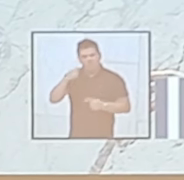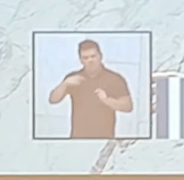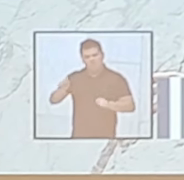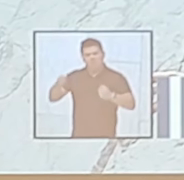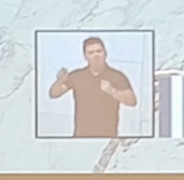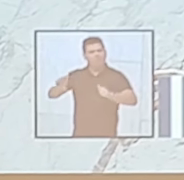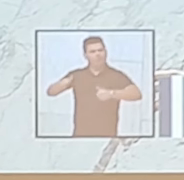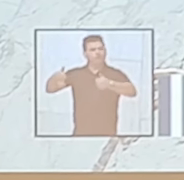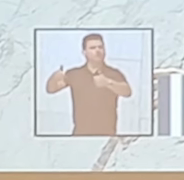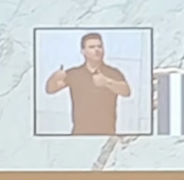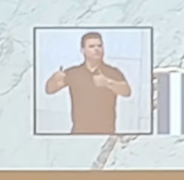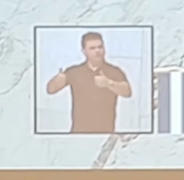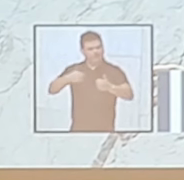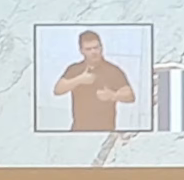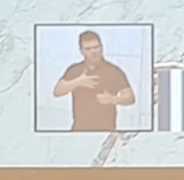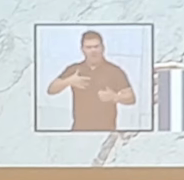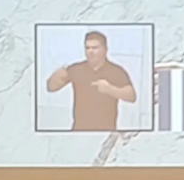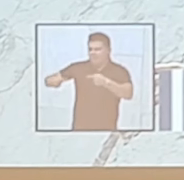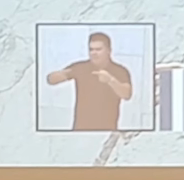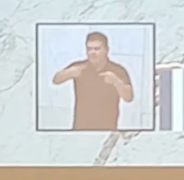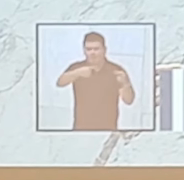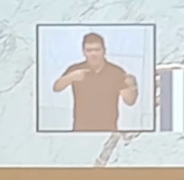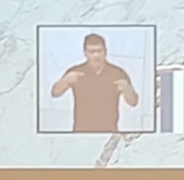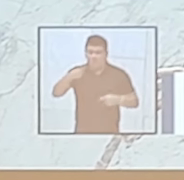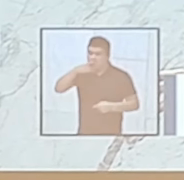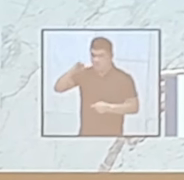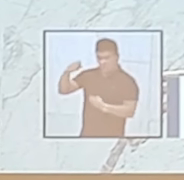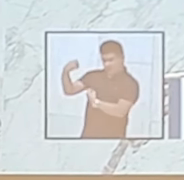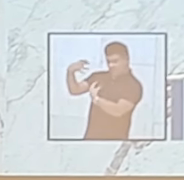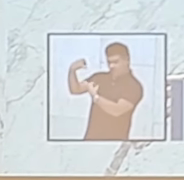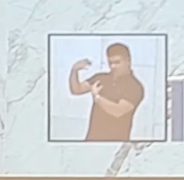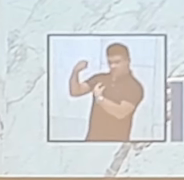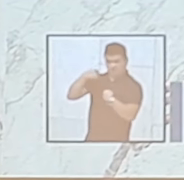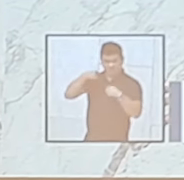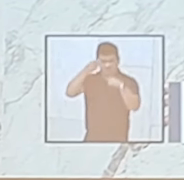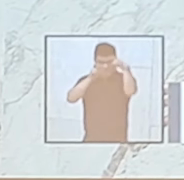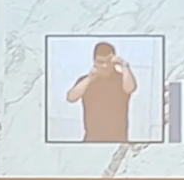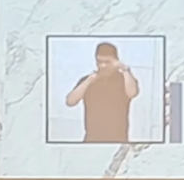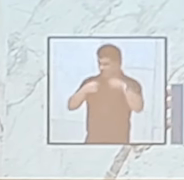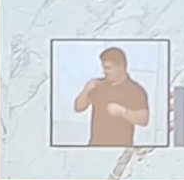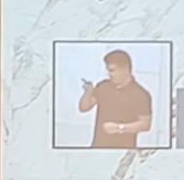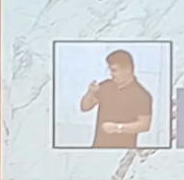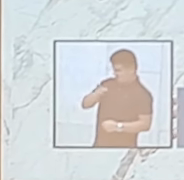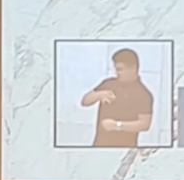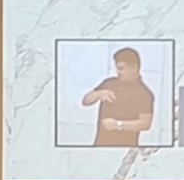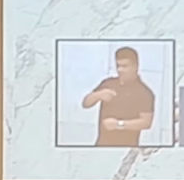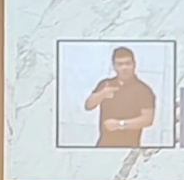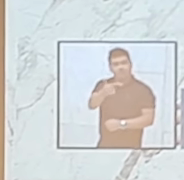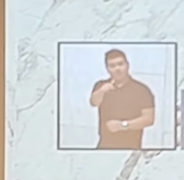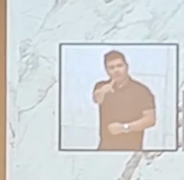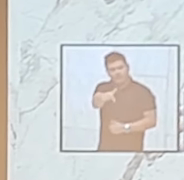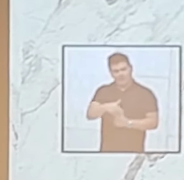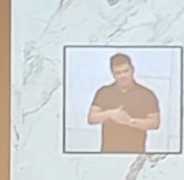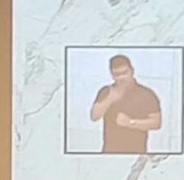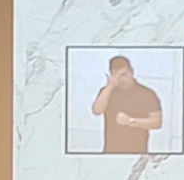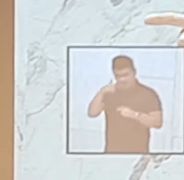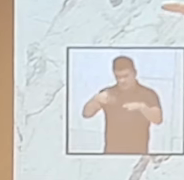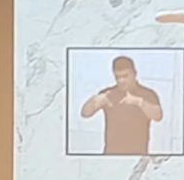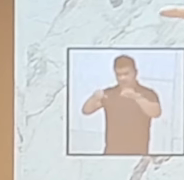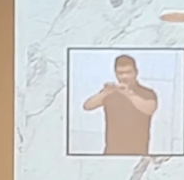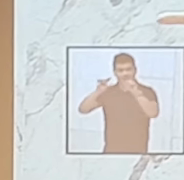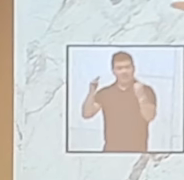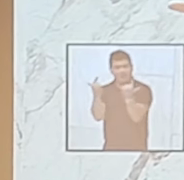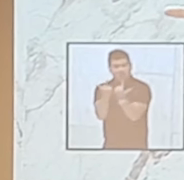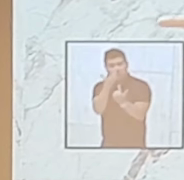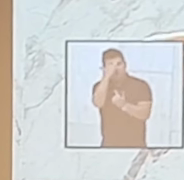saudável. Mas de cara feia, eu aprendi com meu pai, não tenho medo. Nem daqueles que estão no legislativo, nem os que